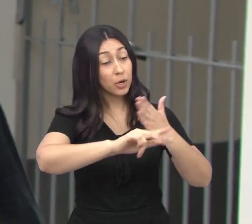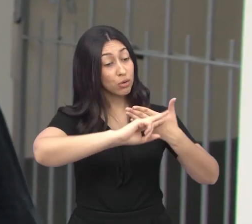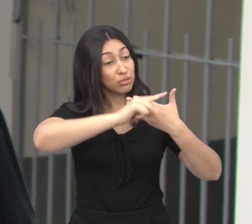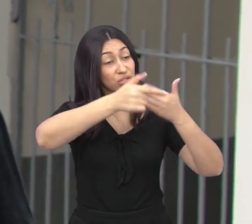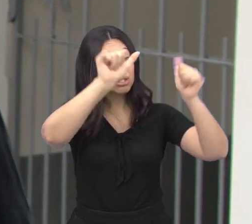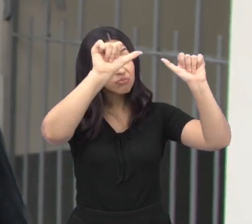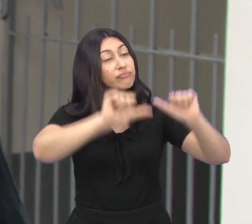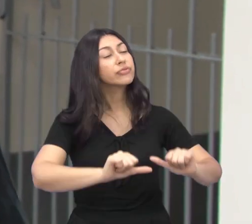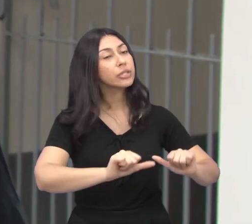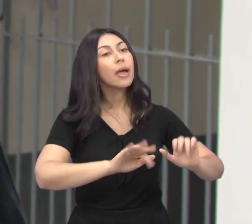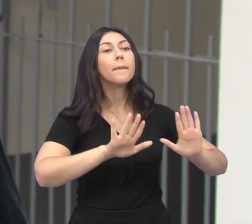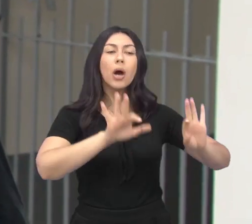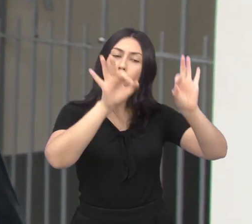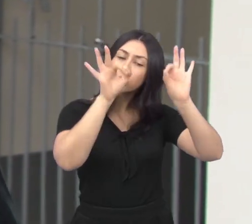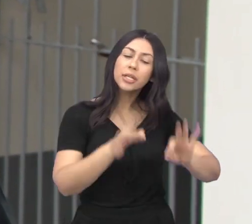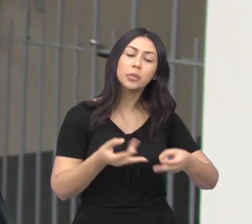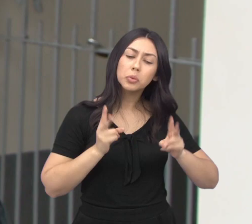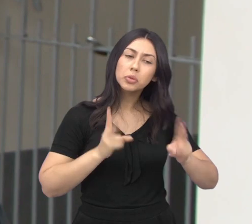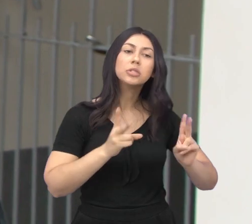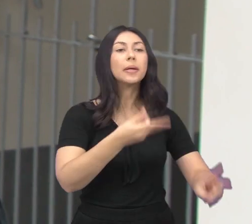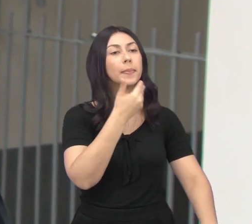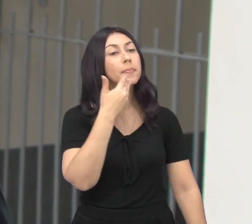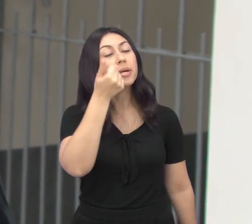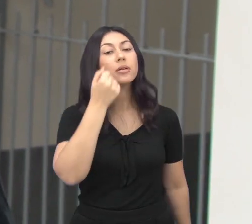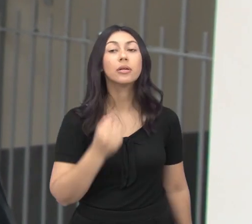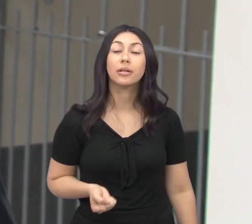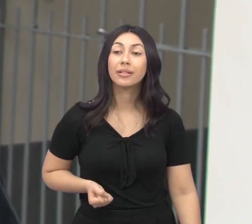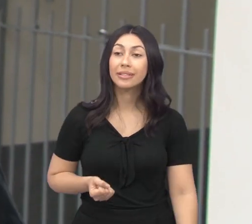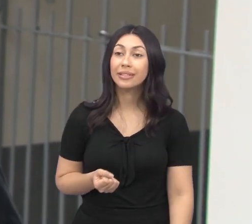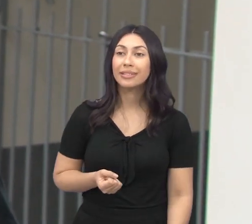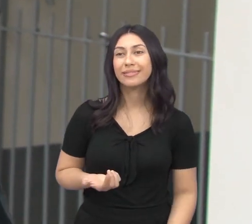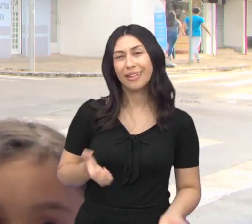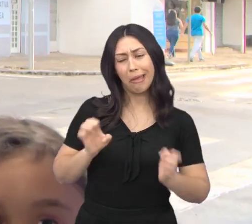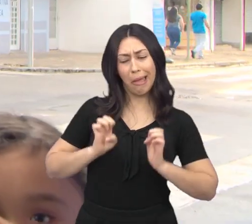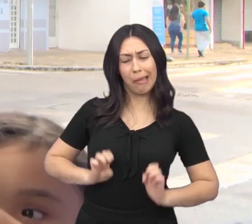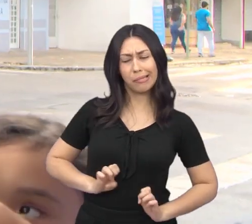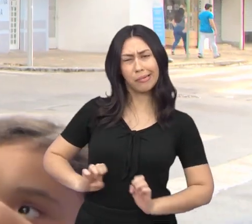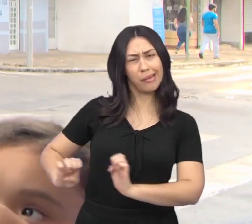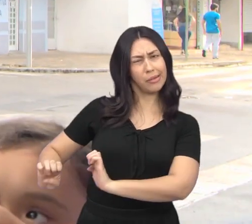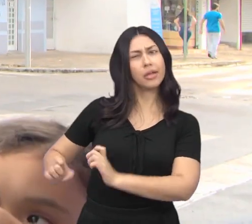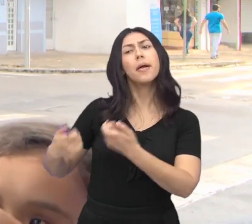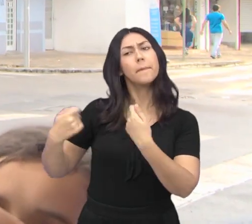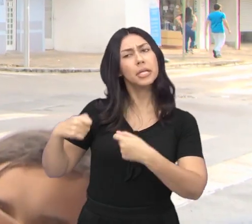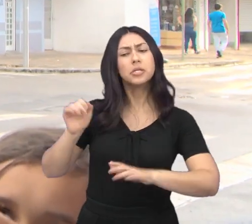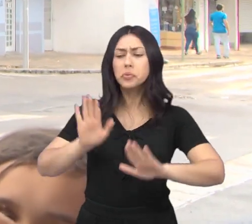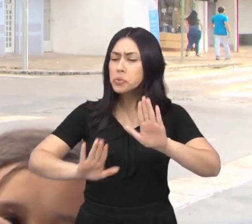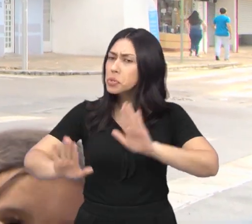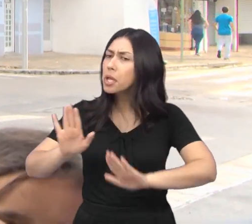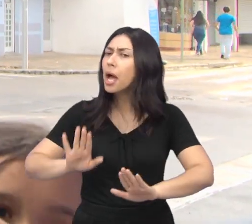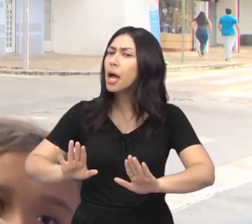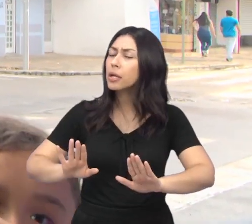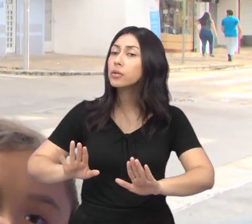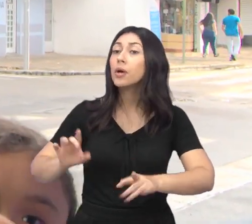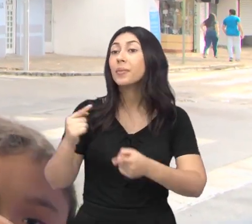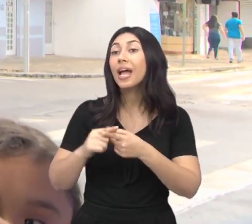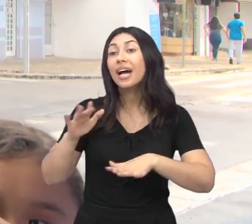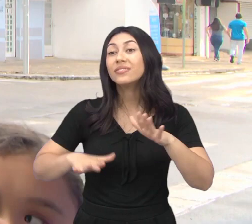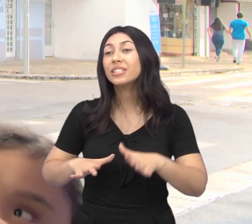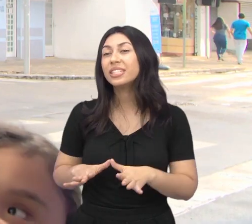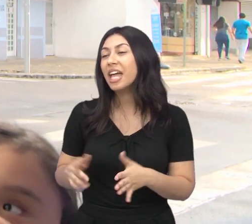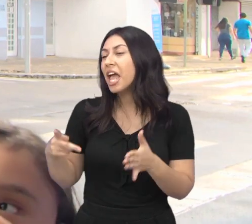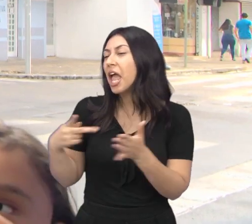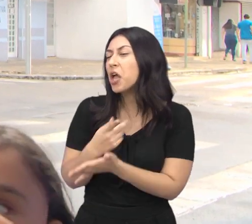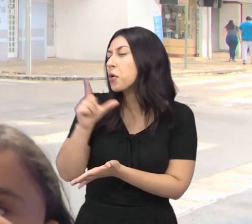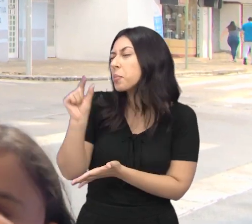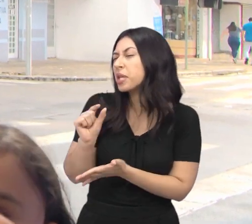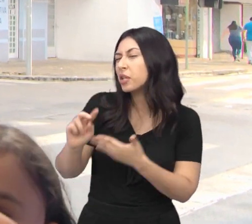e o certo sai barato. O certo é a melhor opção. Exato, só que é meio antiético, né? Então a gente tem que ficar se policiando